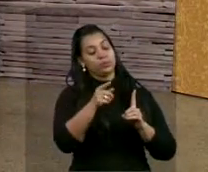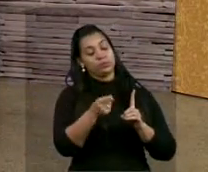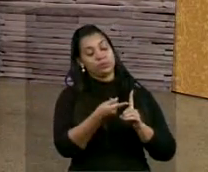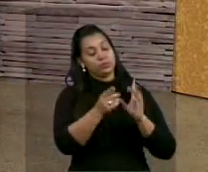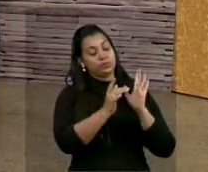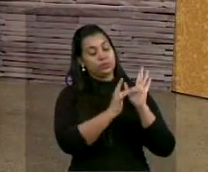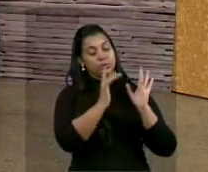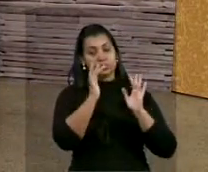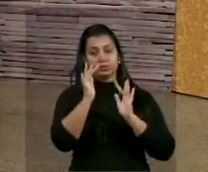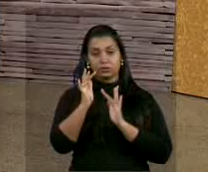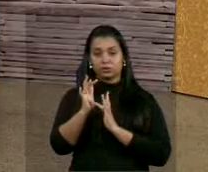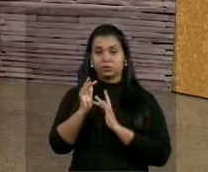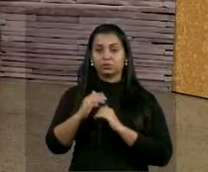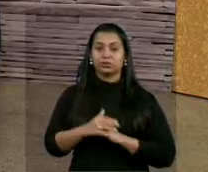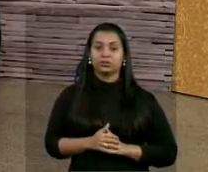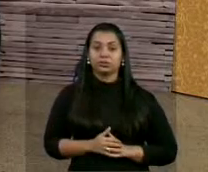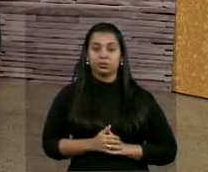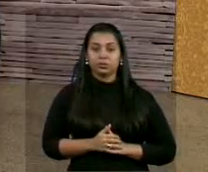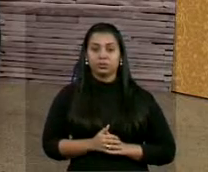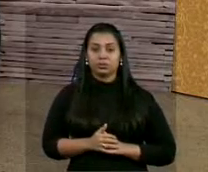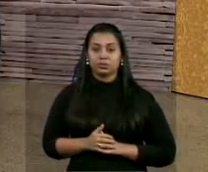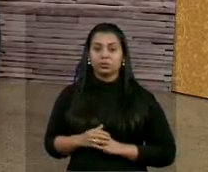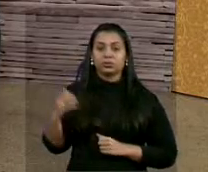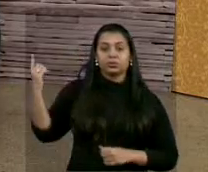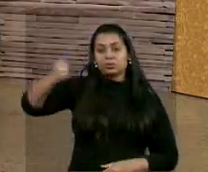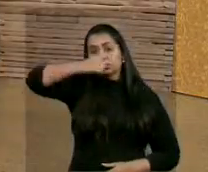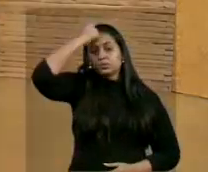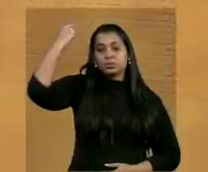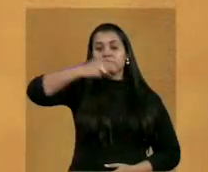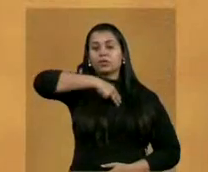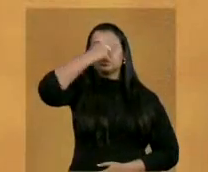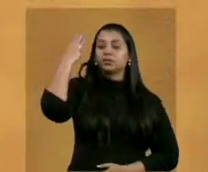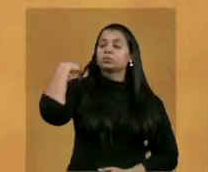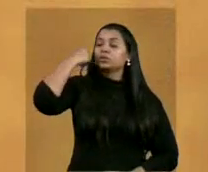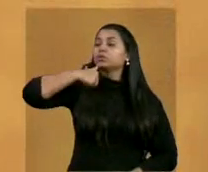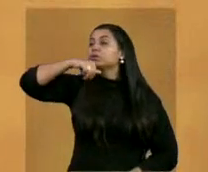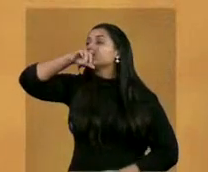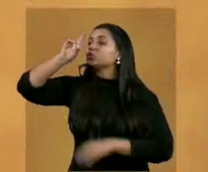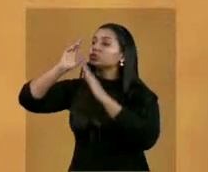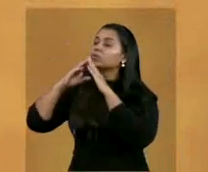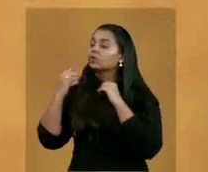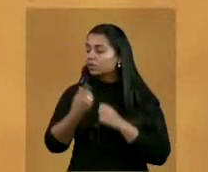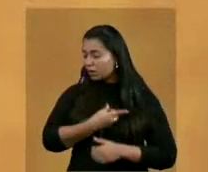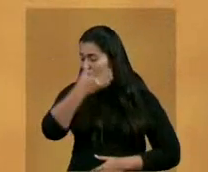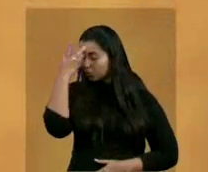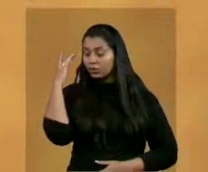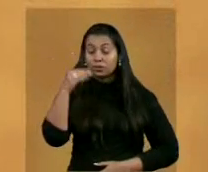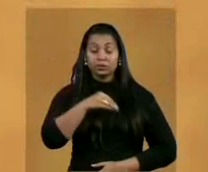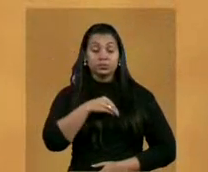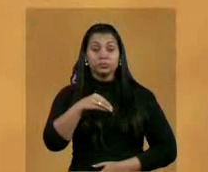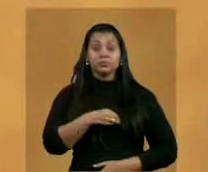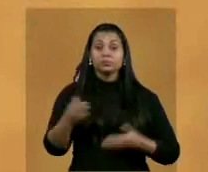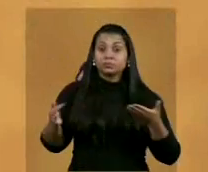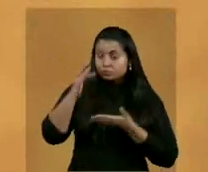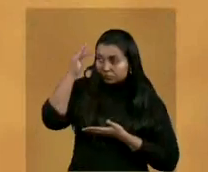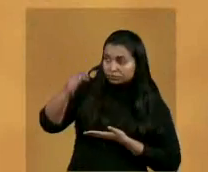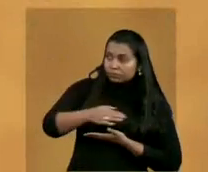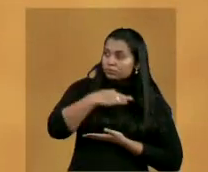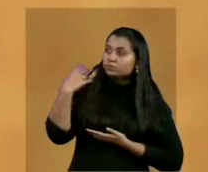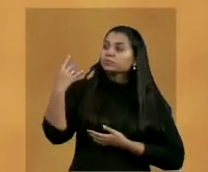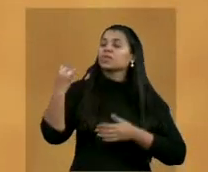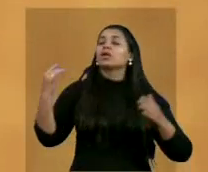mulheres, e bendito é o fruto do vosso ventre, Jesus. Santa Maria, Mãe de Deus, rogai por nós,